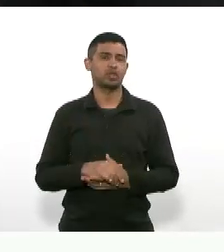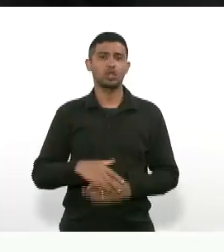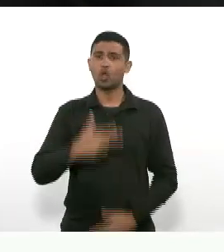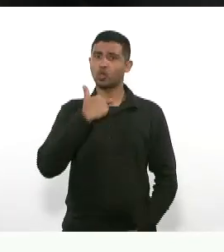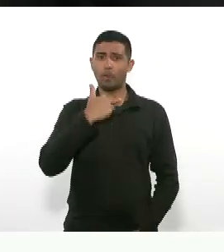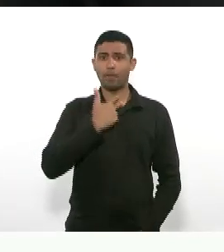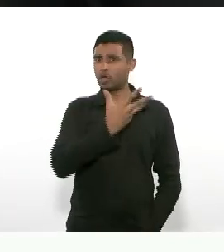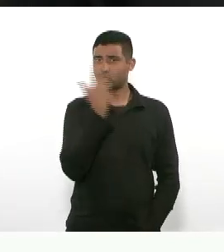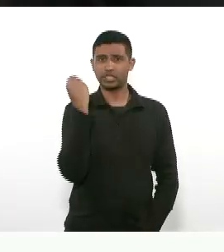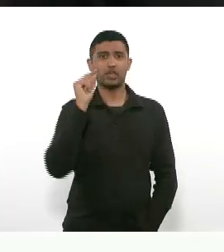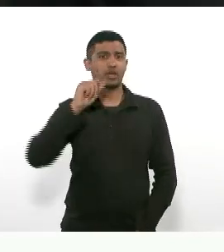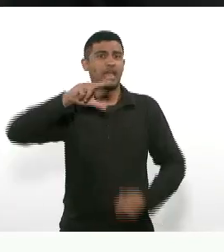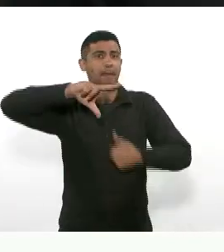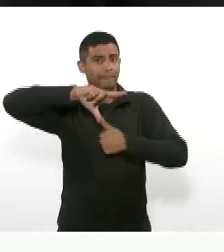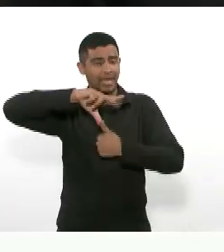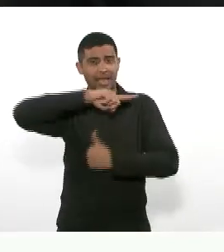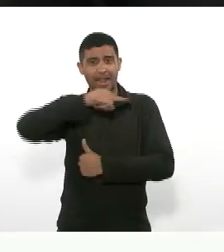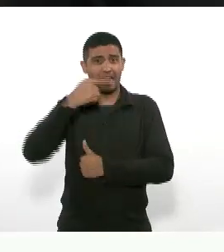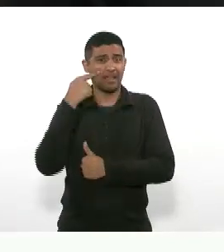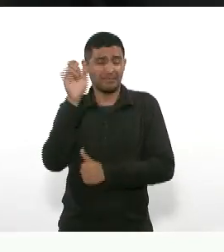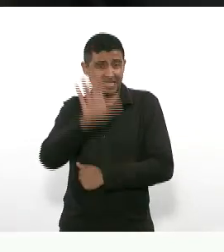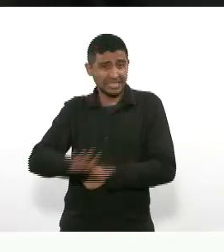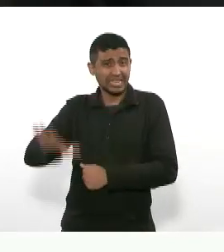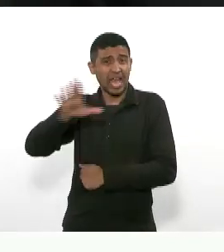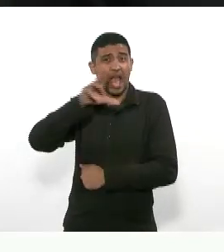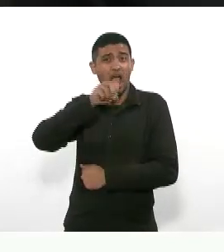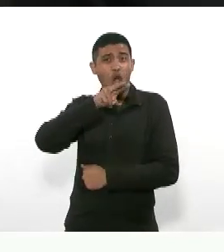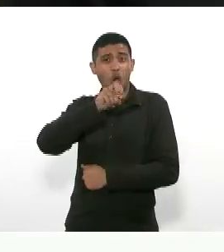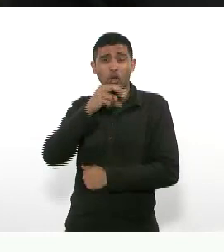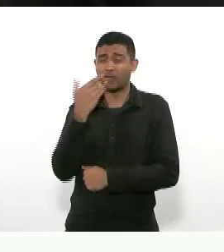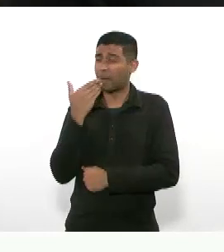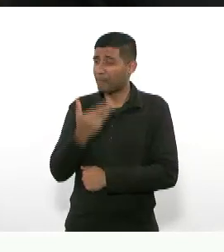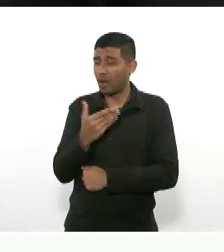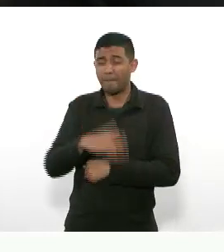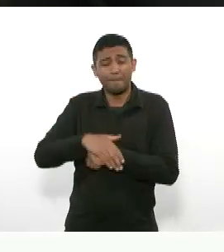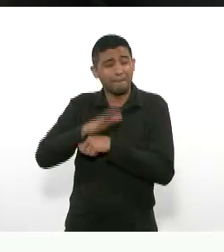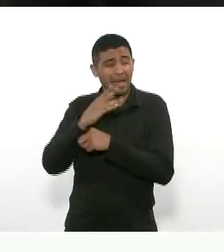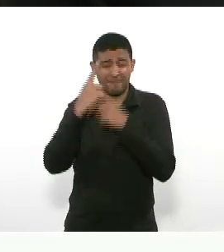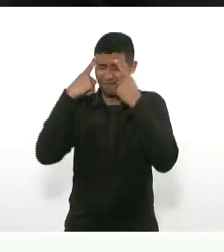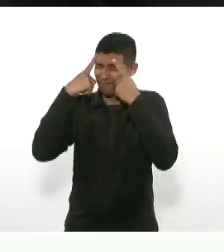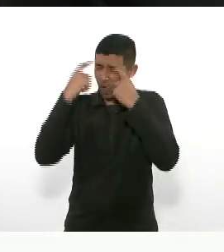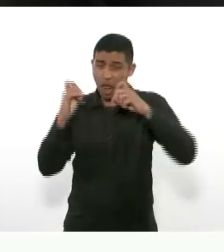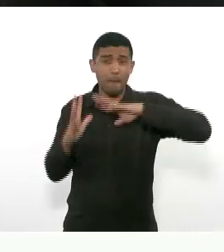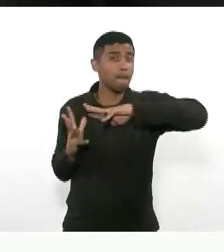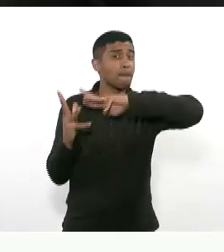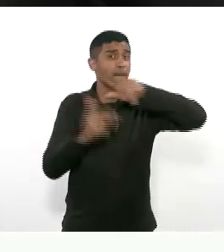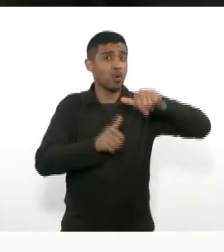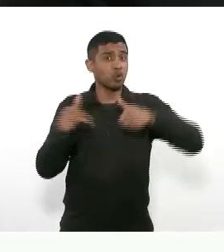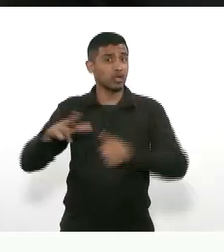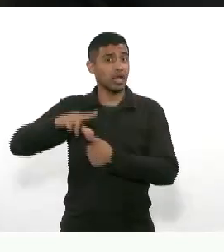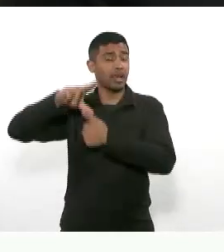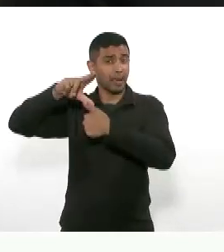Latina, segundo a ONU, é o subcontinente mais violento do mundo e que a nossa criminalidade organizada no Brasil tem